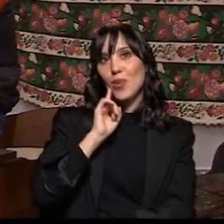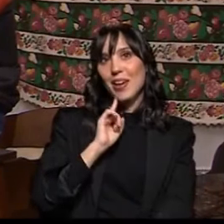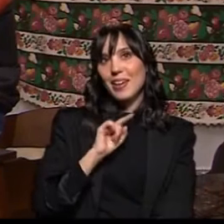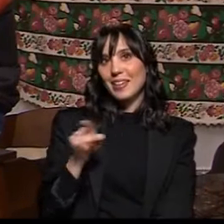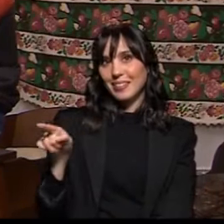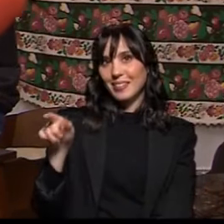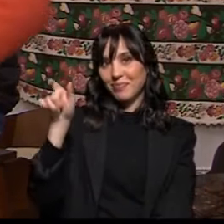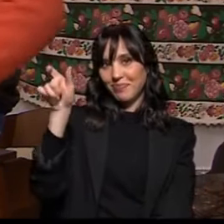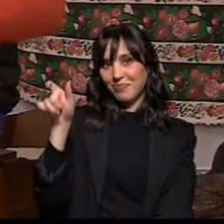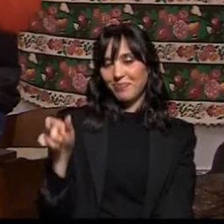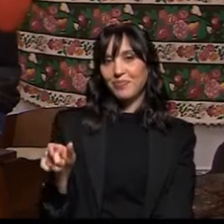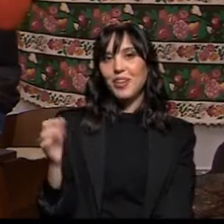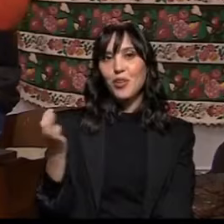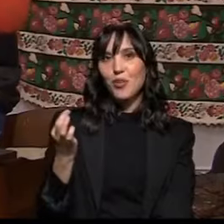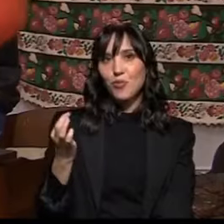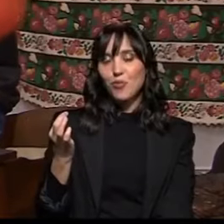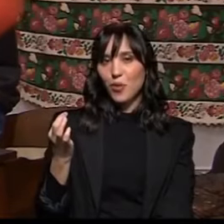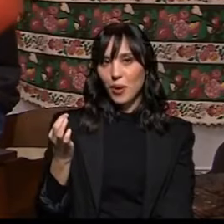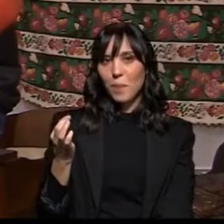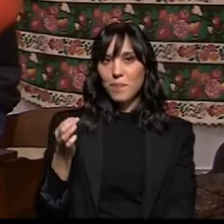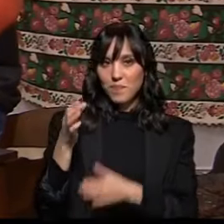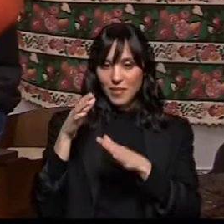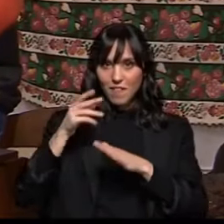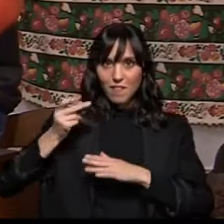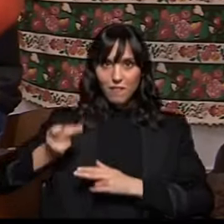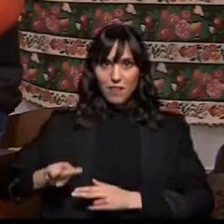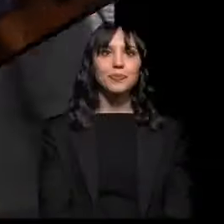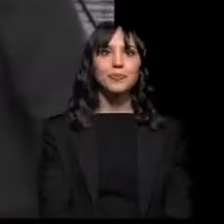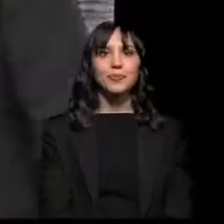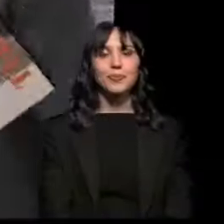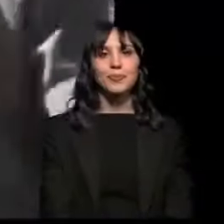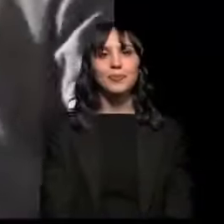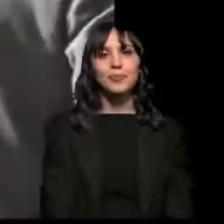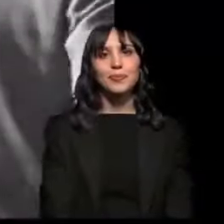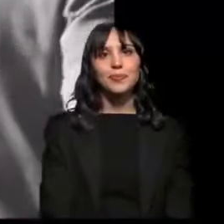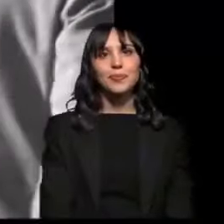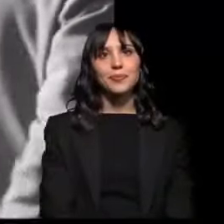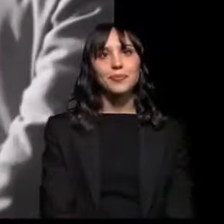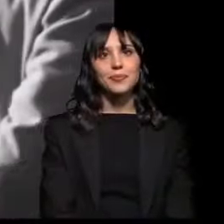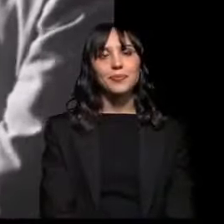que ficava em terra, mas sempre a trabalhar. Até já.